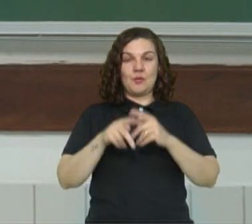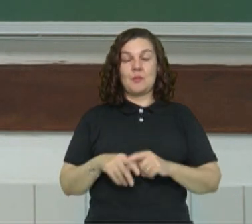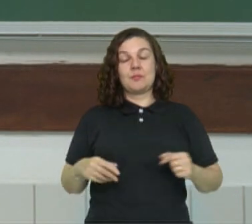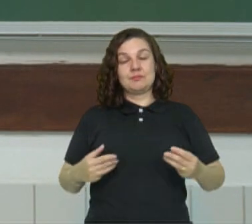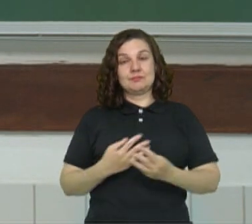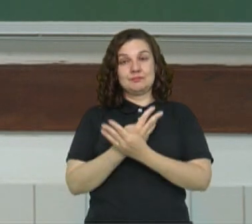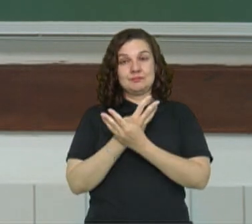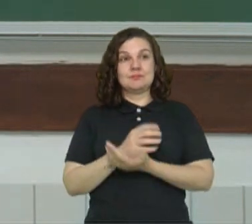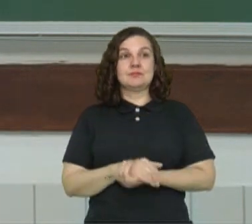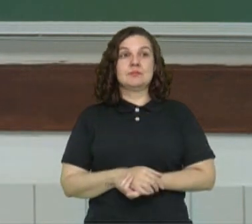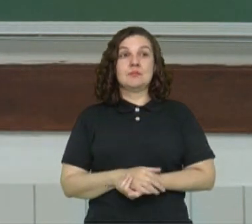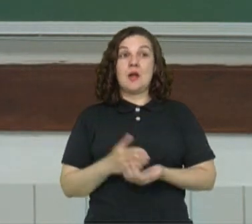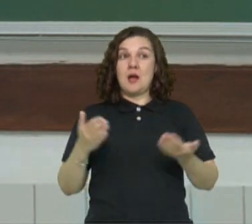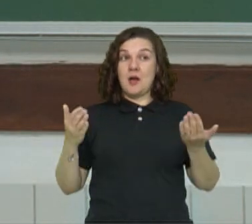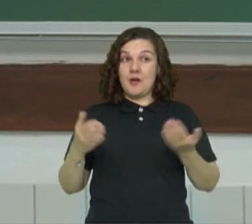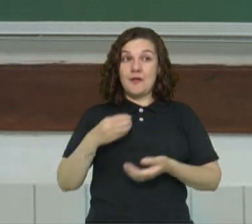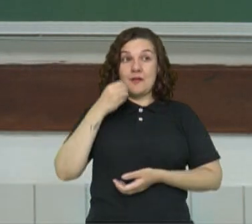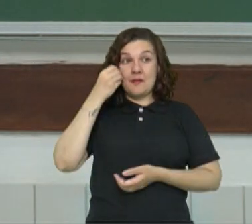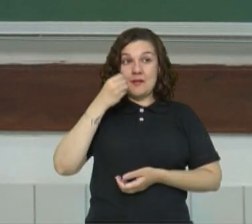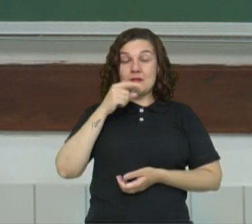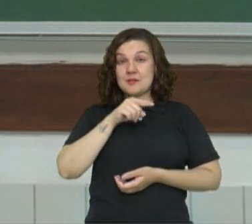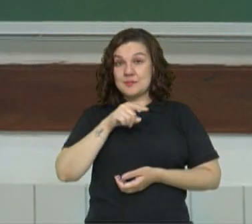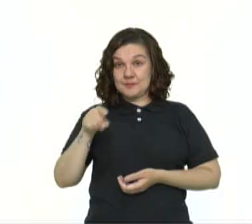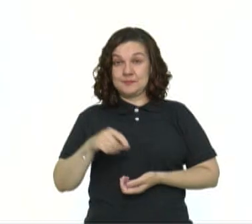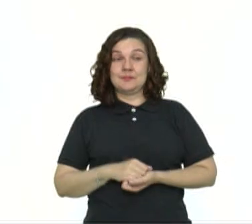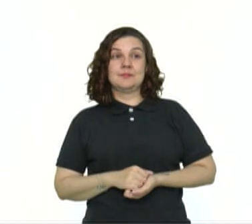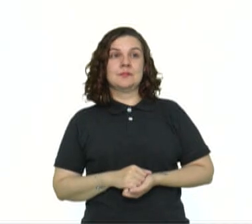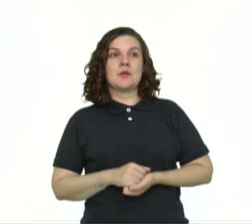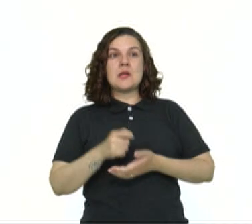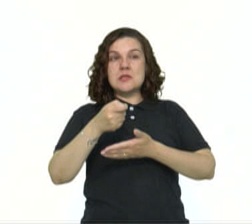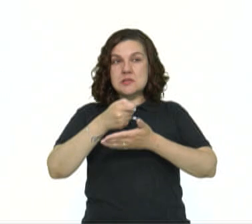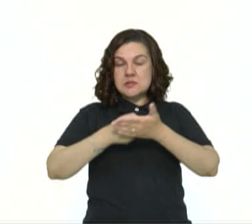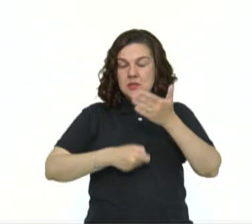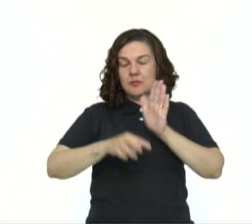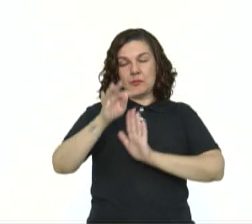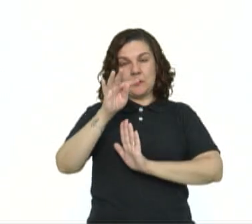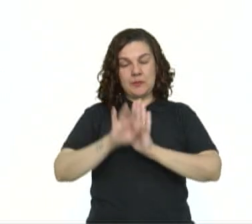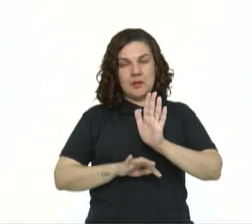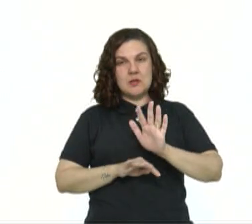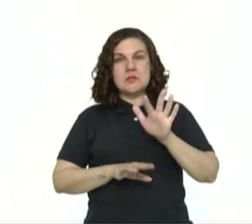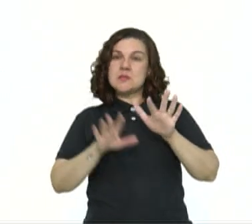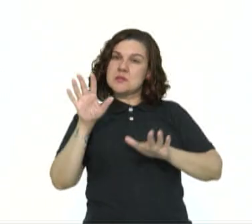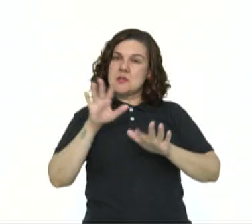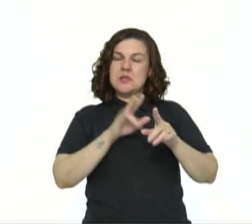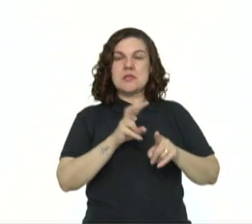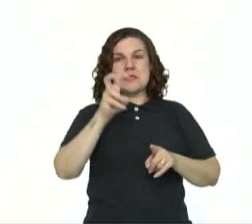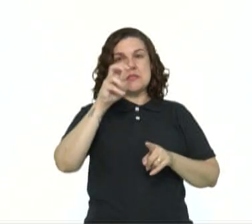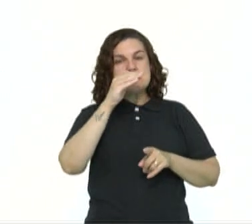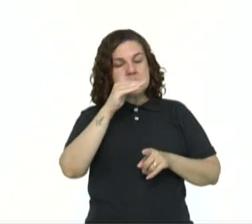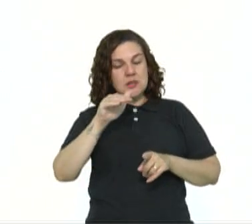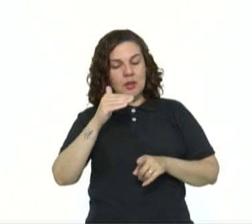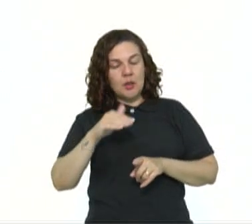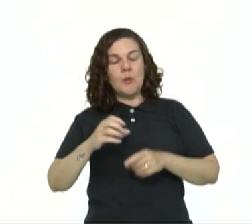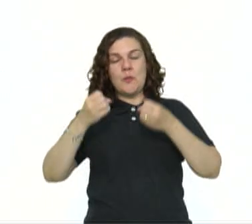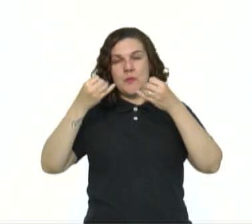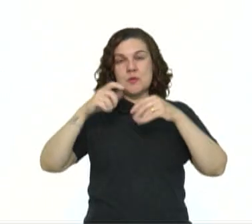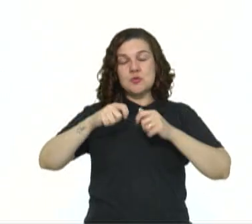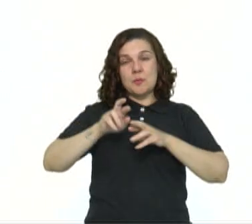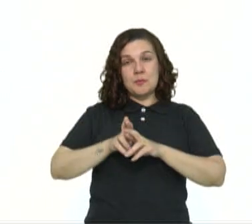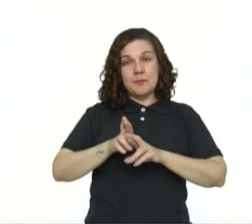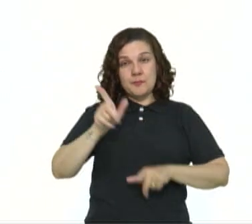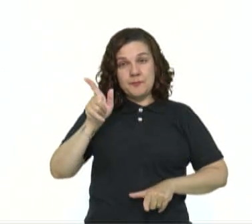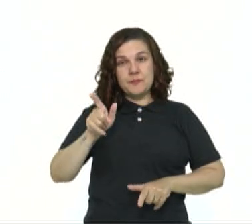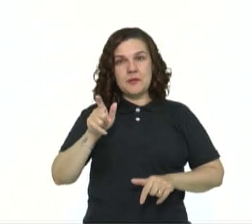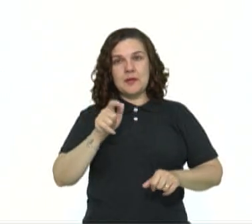asteca. Vamos exercitar? Escreva um texto em no mínimo 5 linhas sobre as